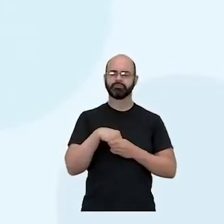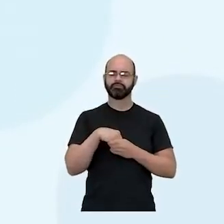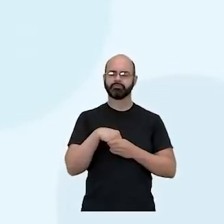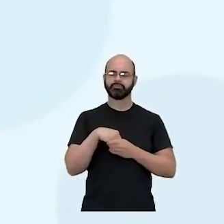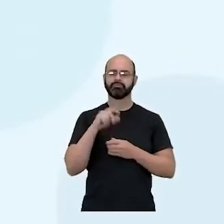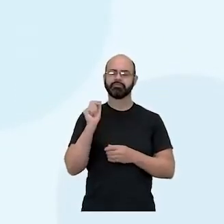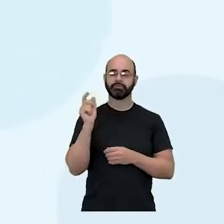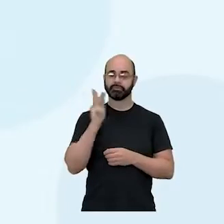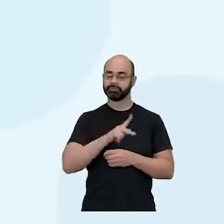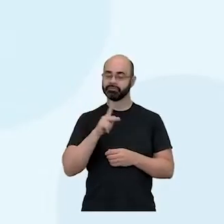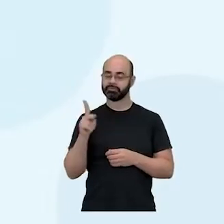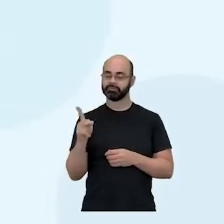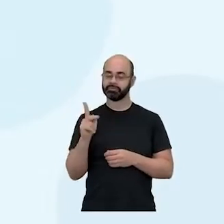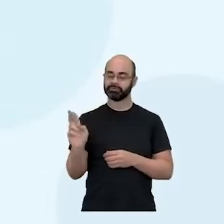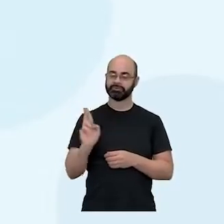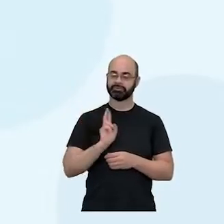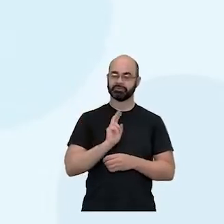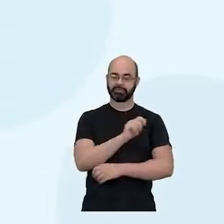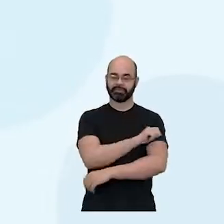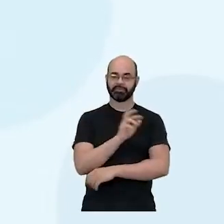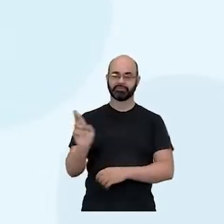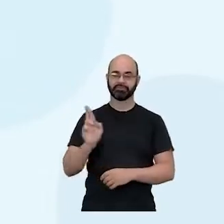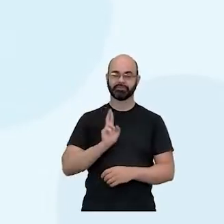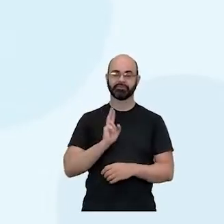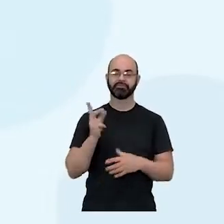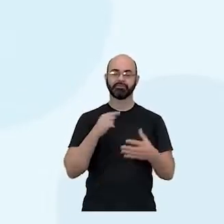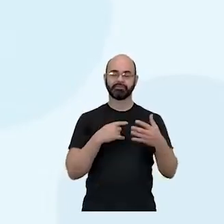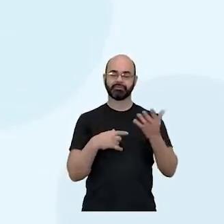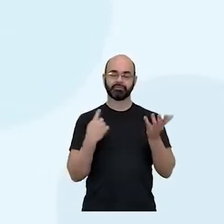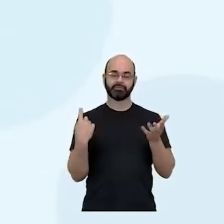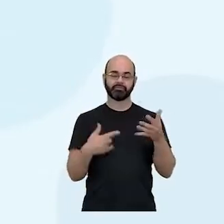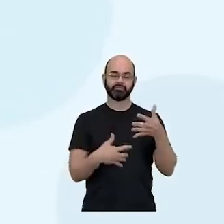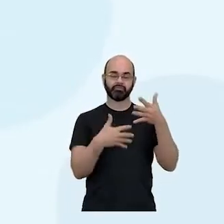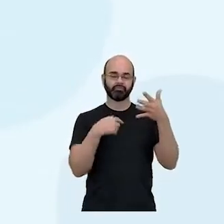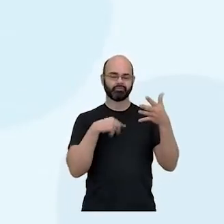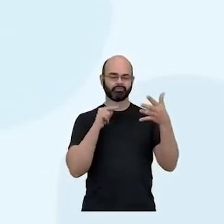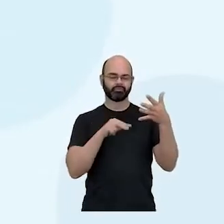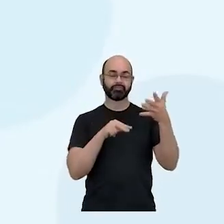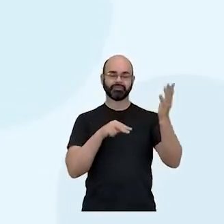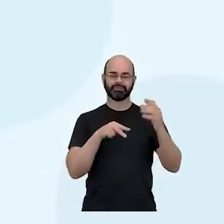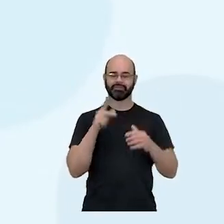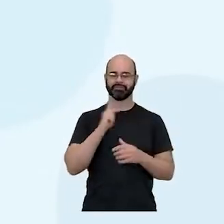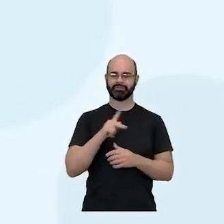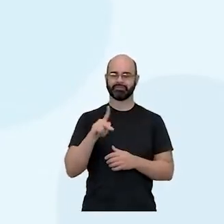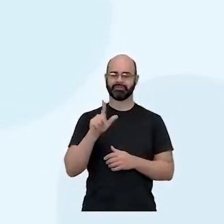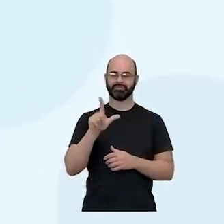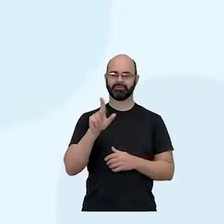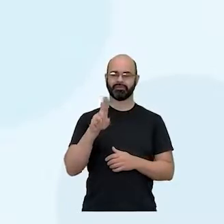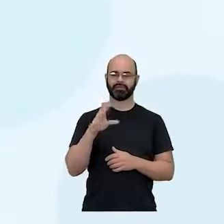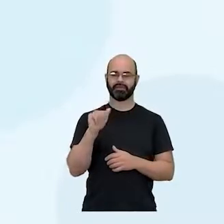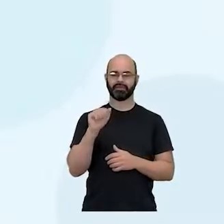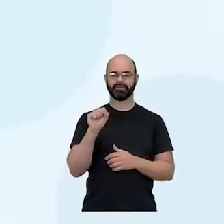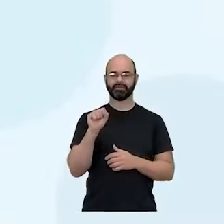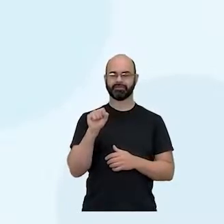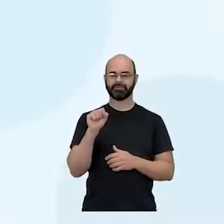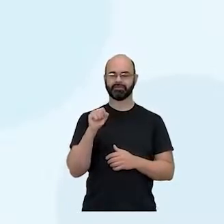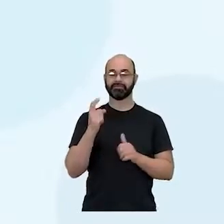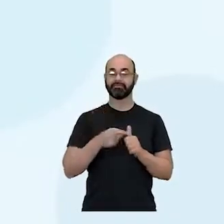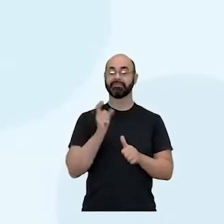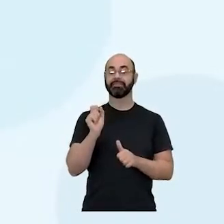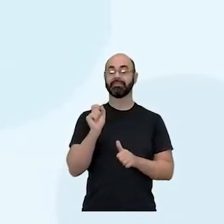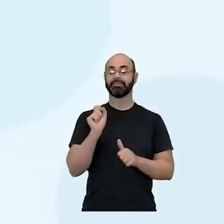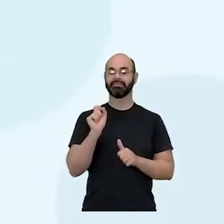professora que vai trazer a resposta do aluno falando qual que é o primeiro grupo. Isso, pro Lucas! É